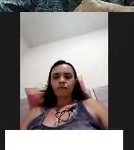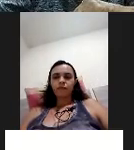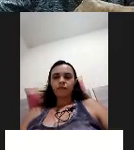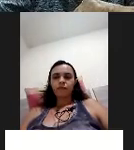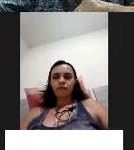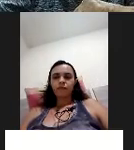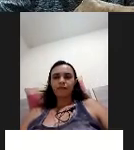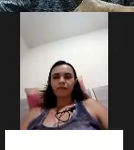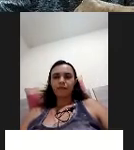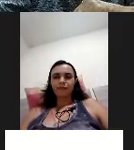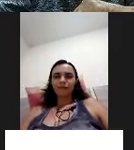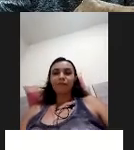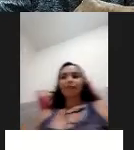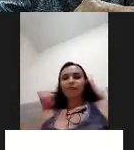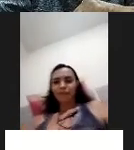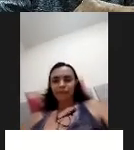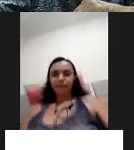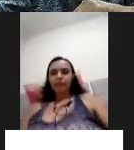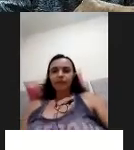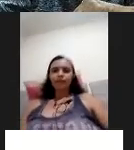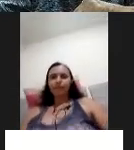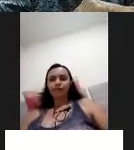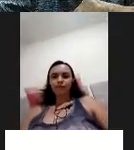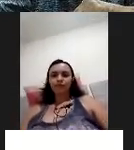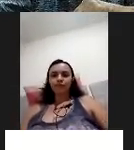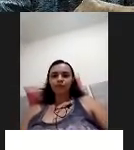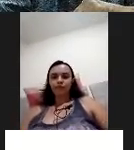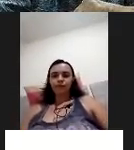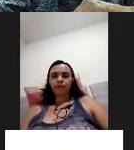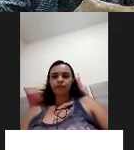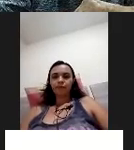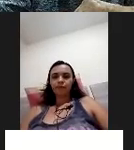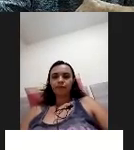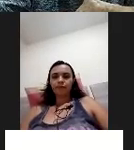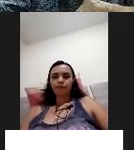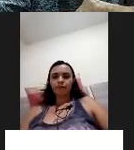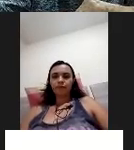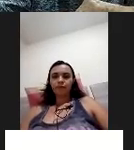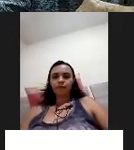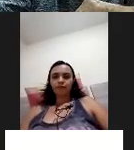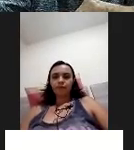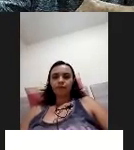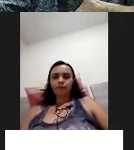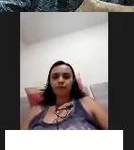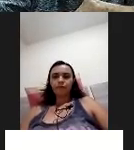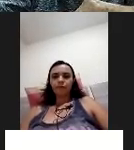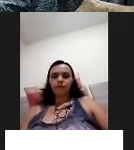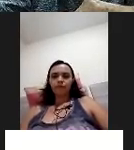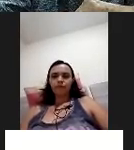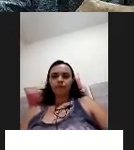não. É muito sério. Você tem que esquecer do sobrenome, mas não pode esquecer de travar a cadeira antes de trocar o